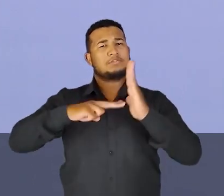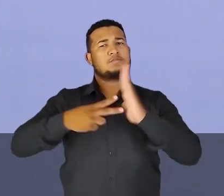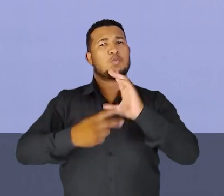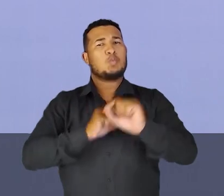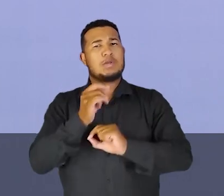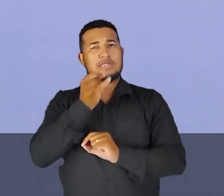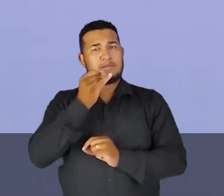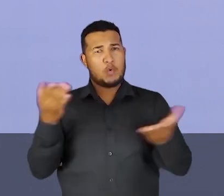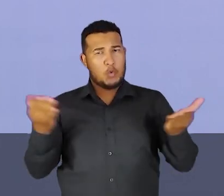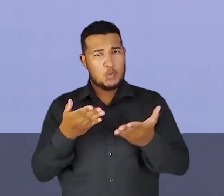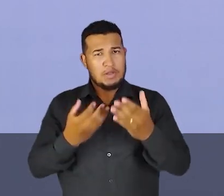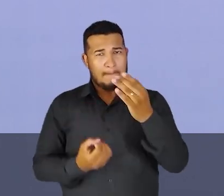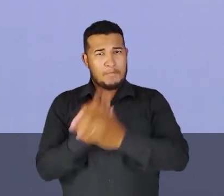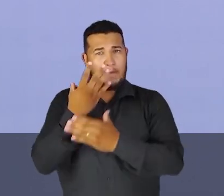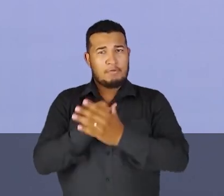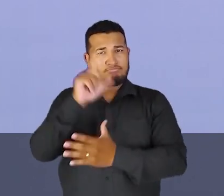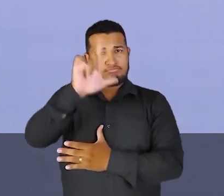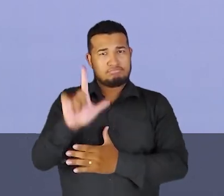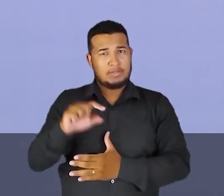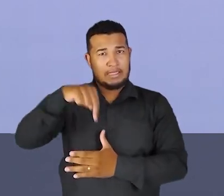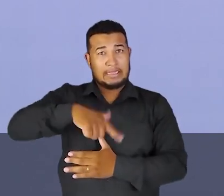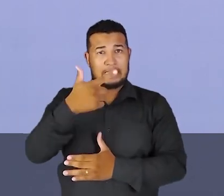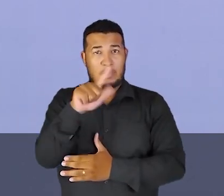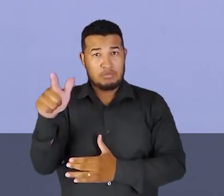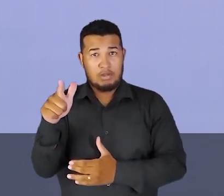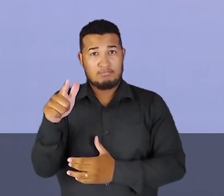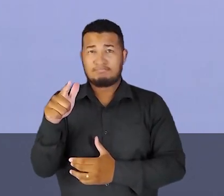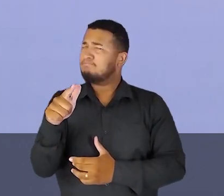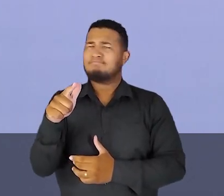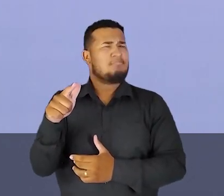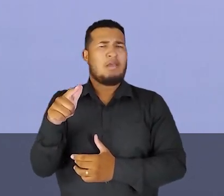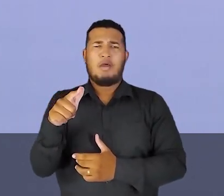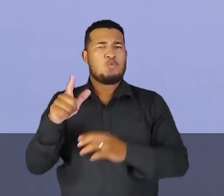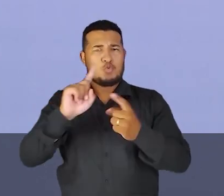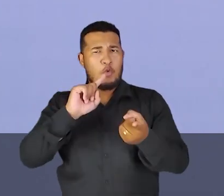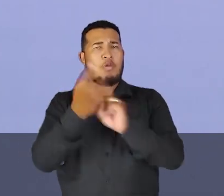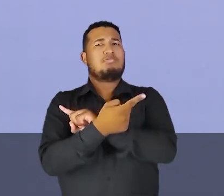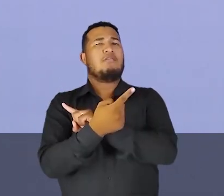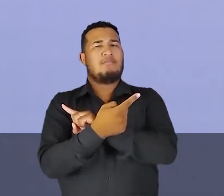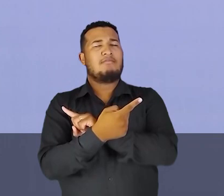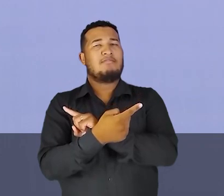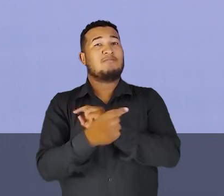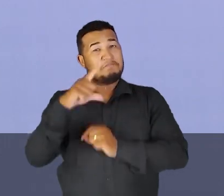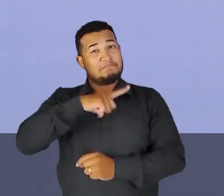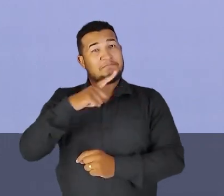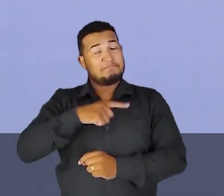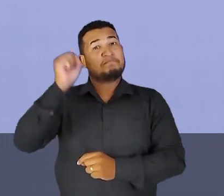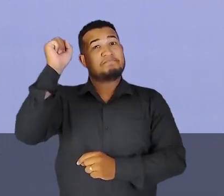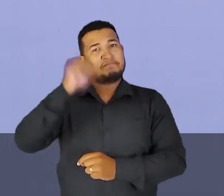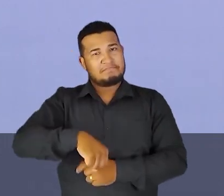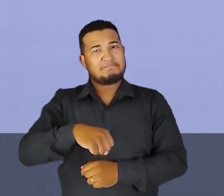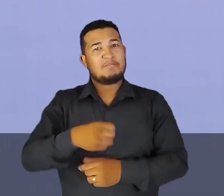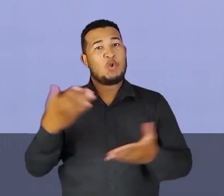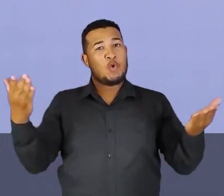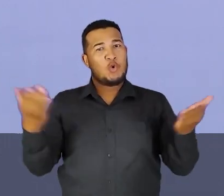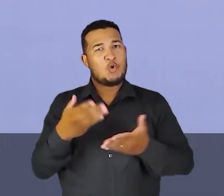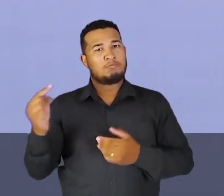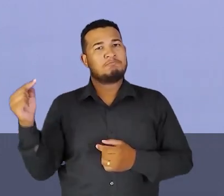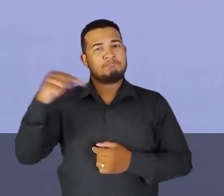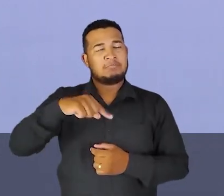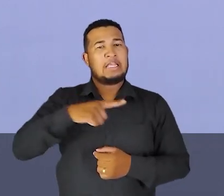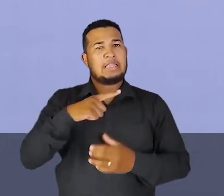então que hoje a gente não tem uma produção literária relevante? Muito pelo contrário. A gente tem sim, hoje na atualidade,